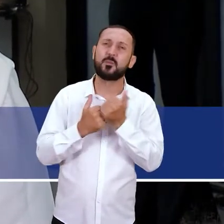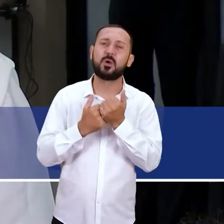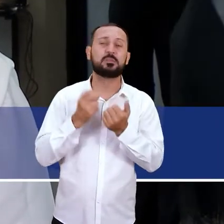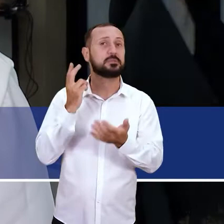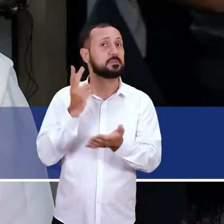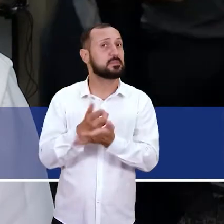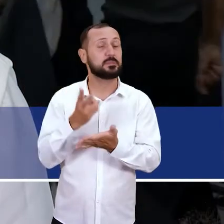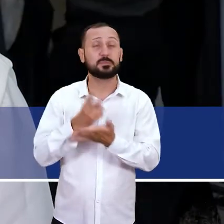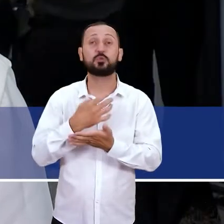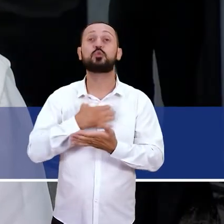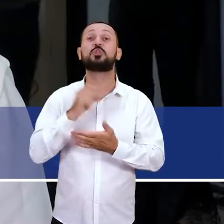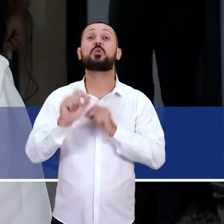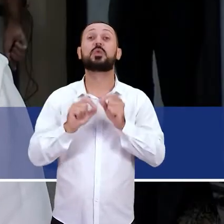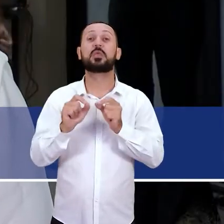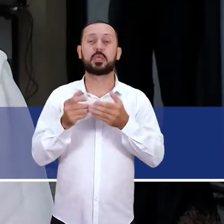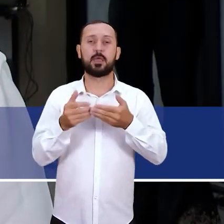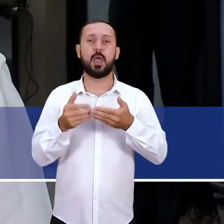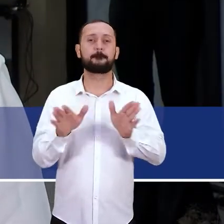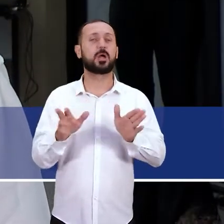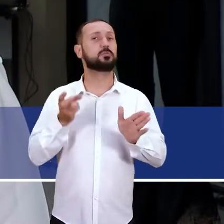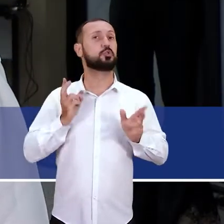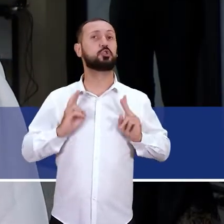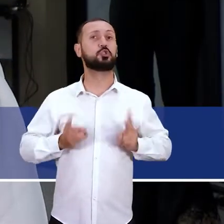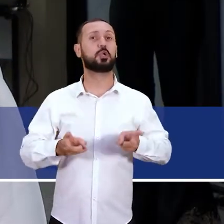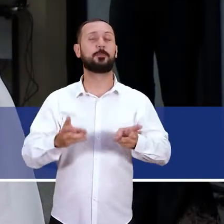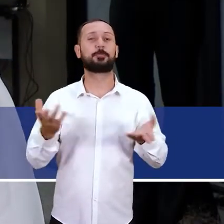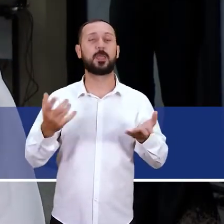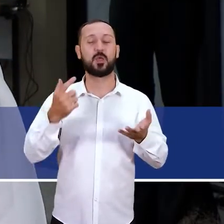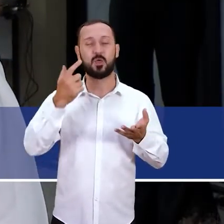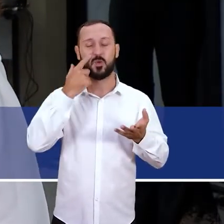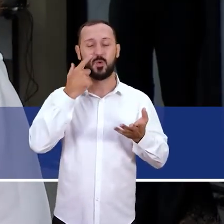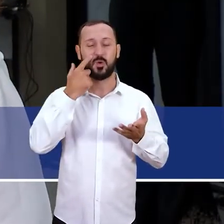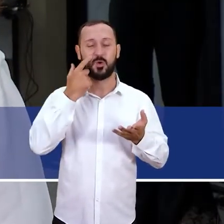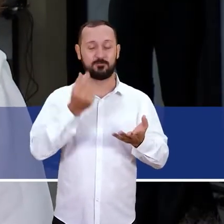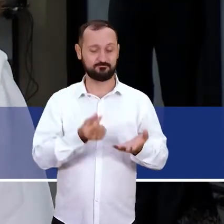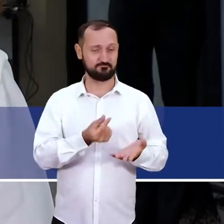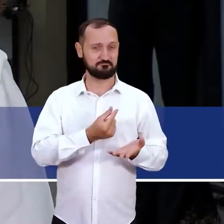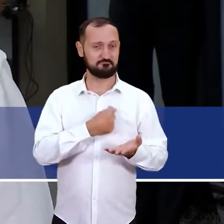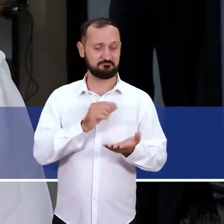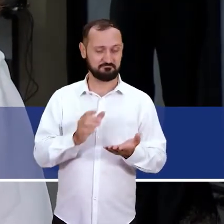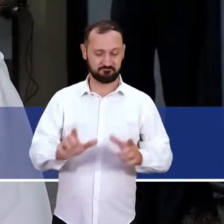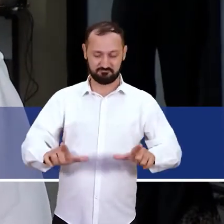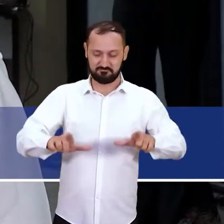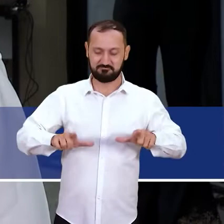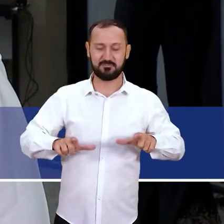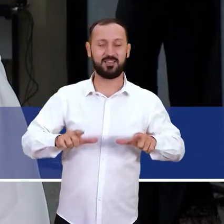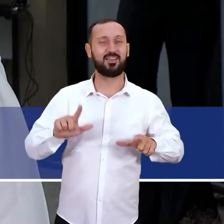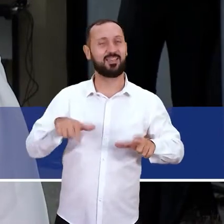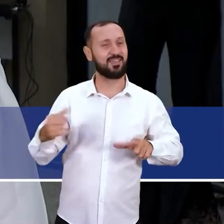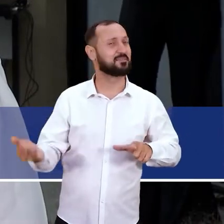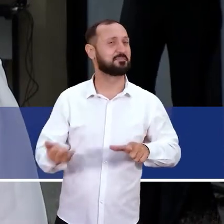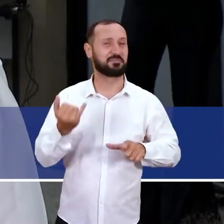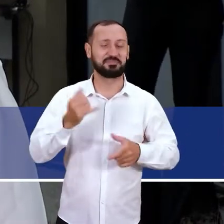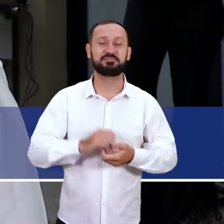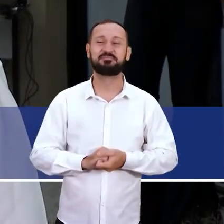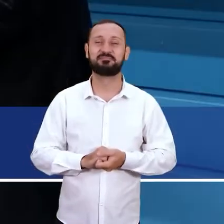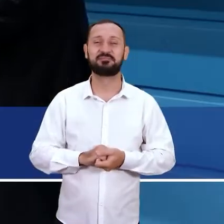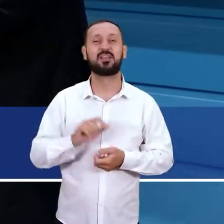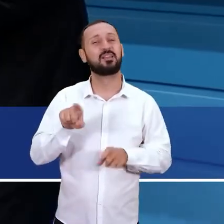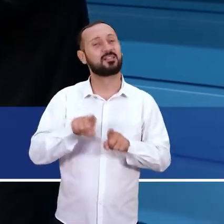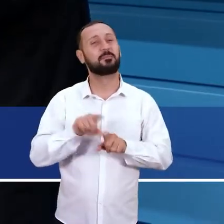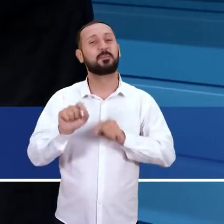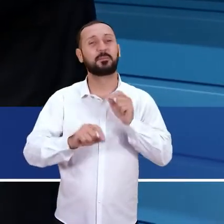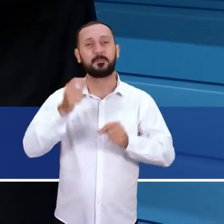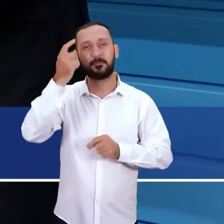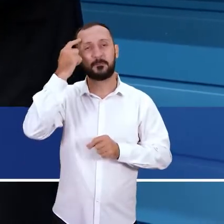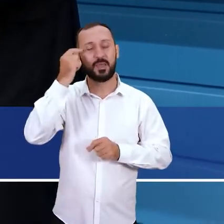tivemos sempre as portas abertas e agora ter reconhecido o valor desse trabalho é muito importante.